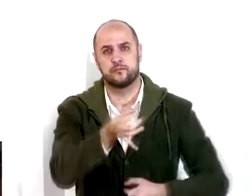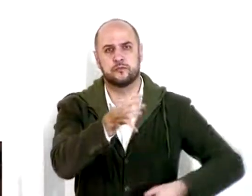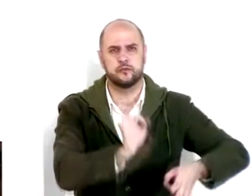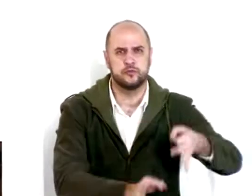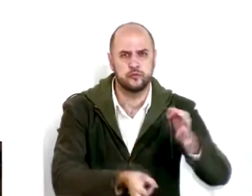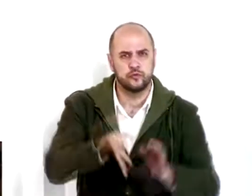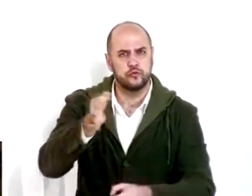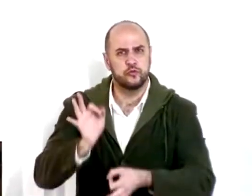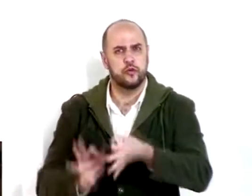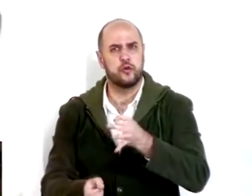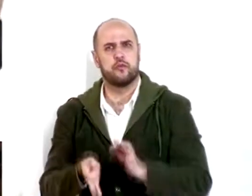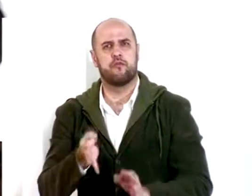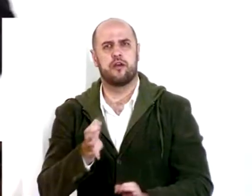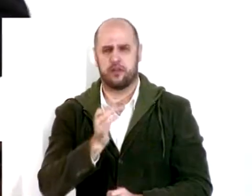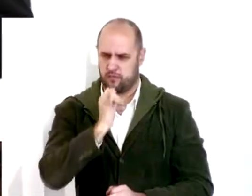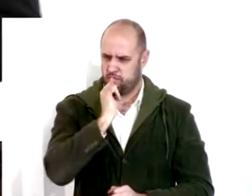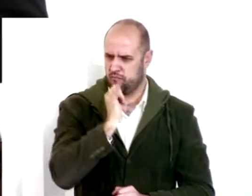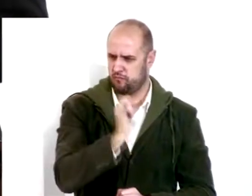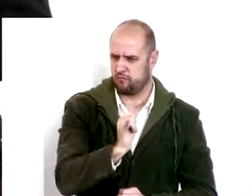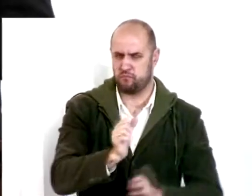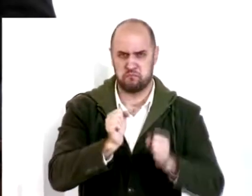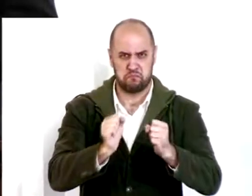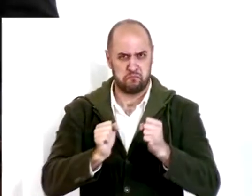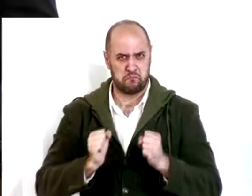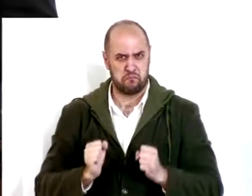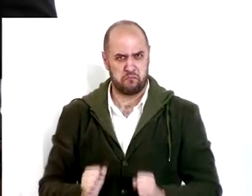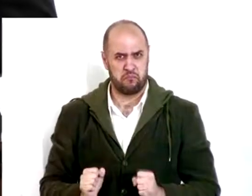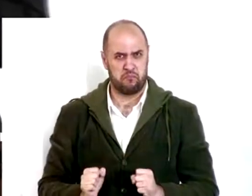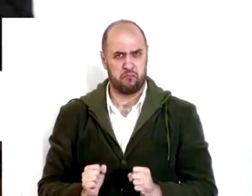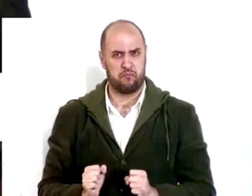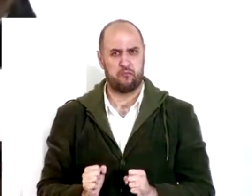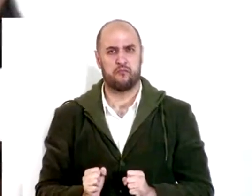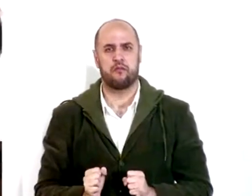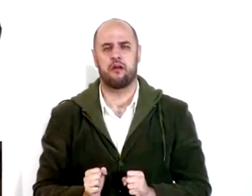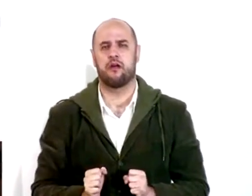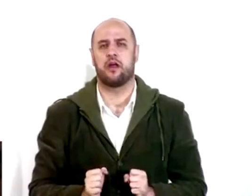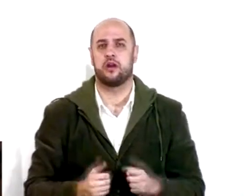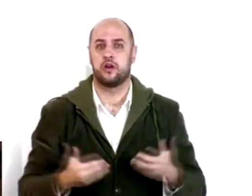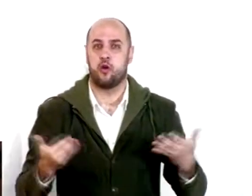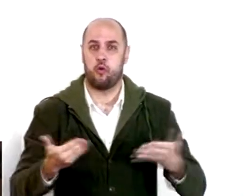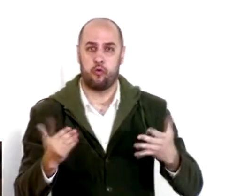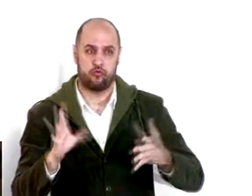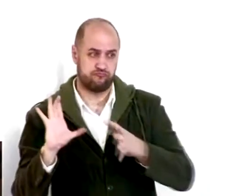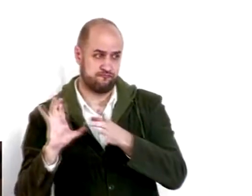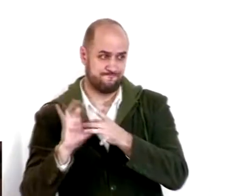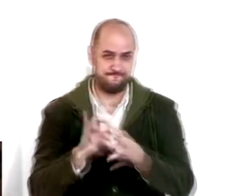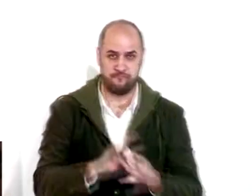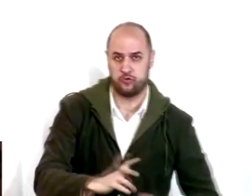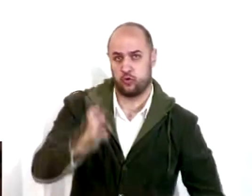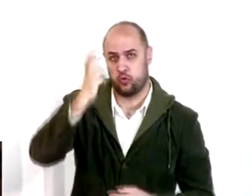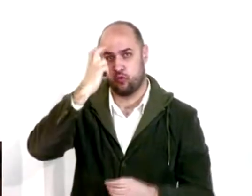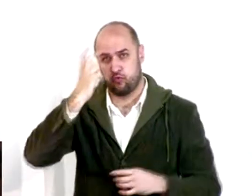quando falamos de autoridades, no nosso contexto e na nossa cultura,